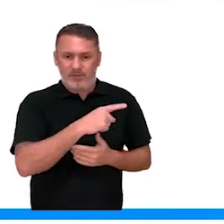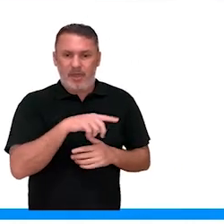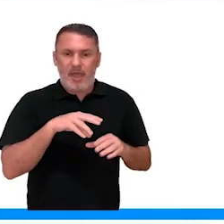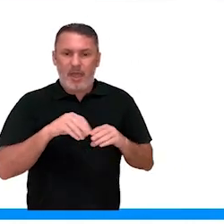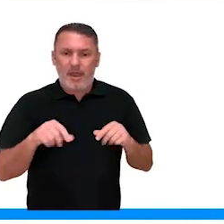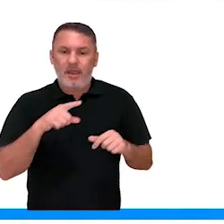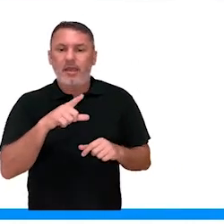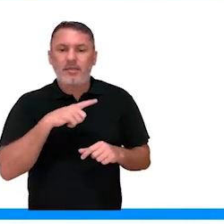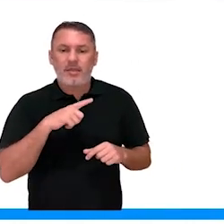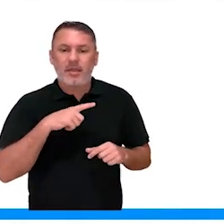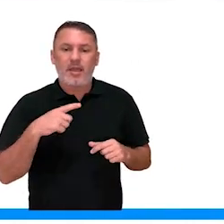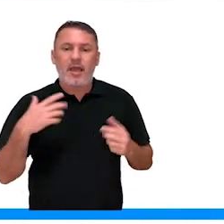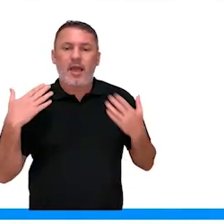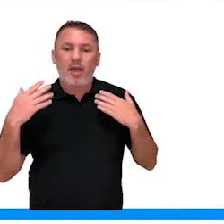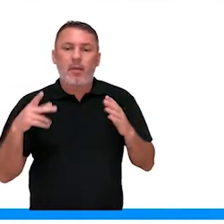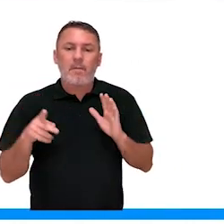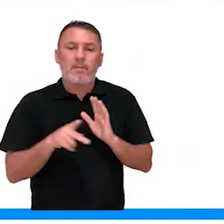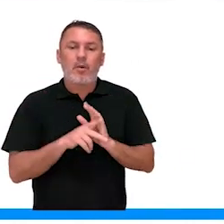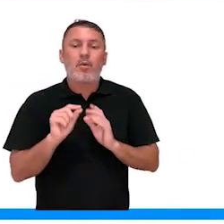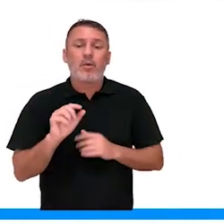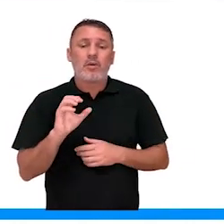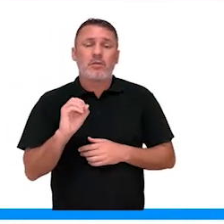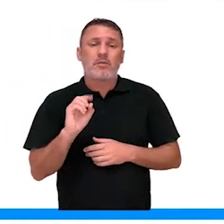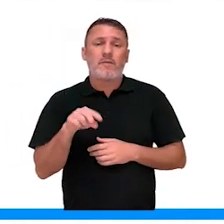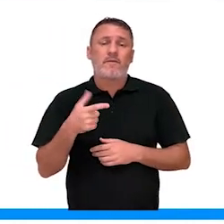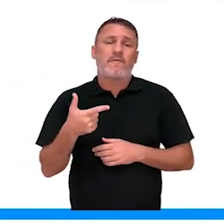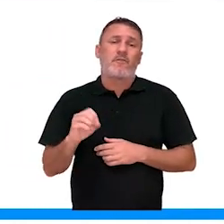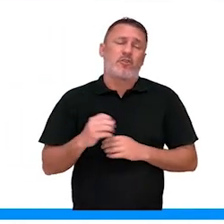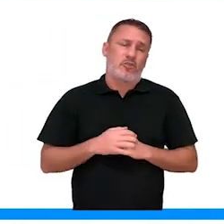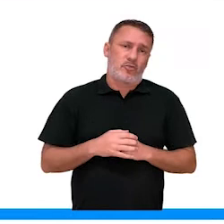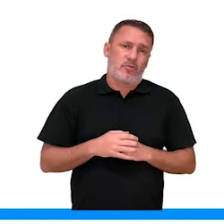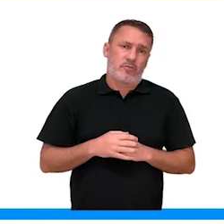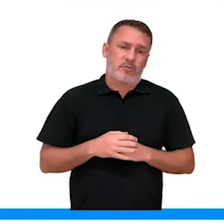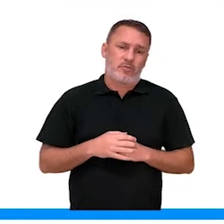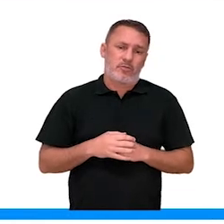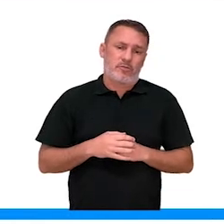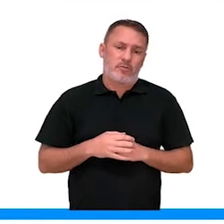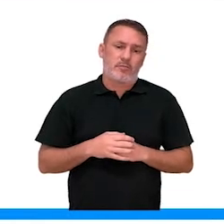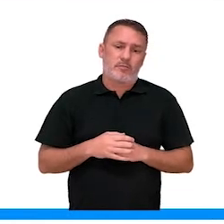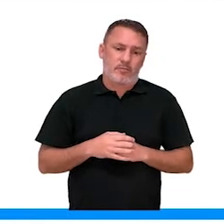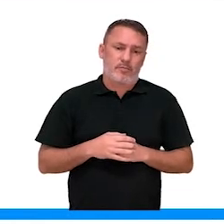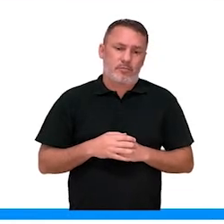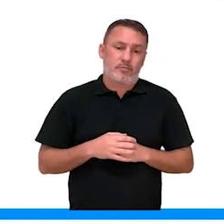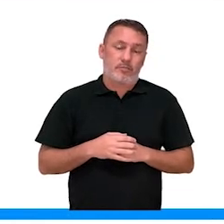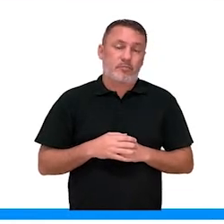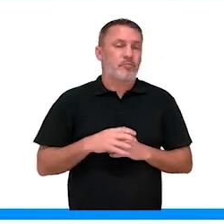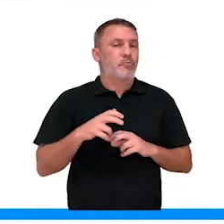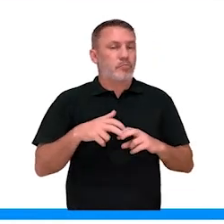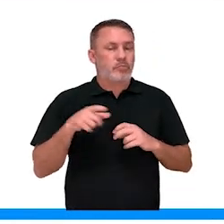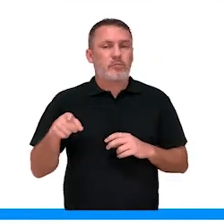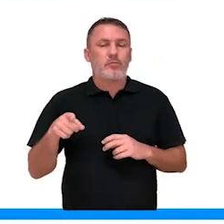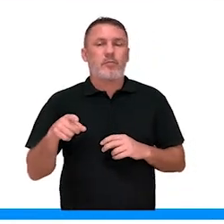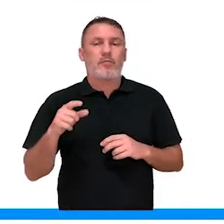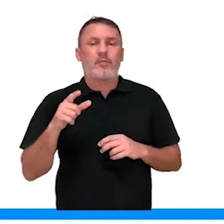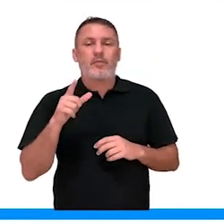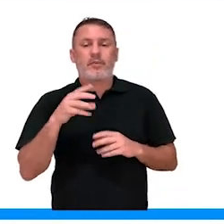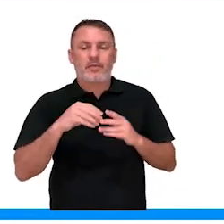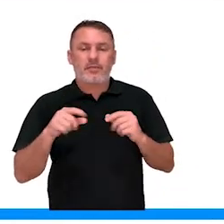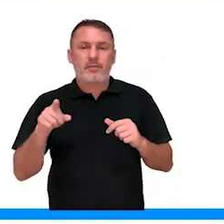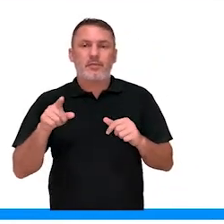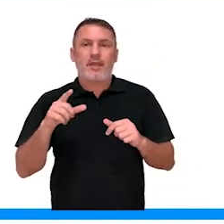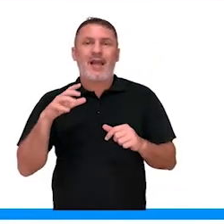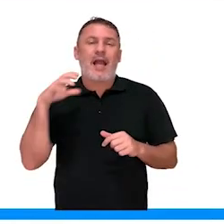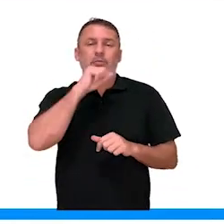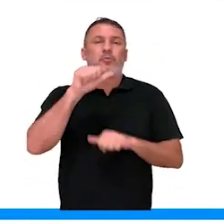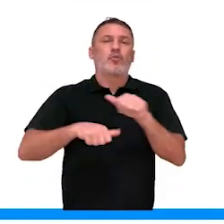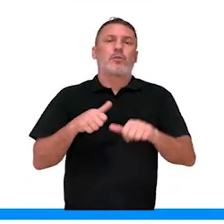quadro, ela tem o calor específico de 0,20. Então, ela muda a temperatura